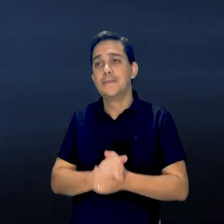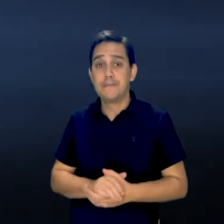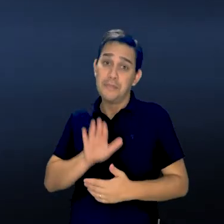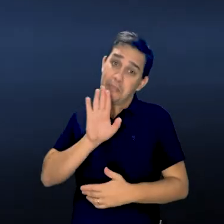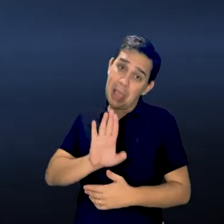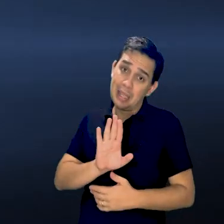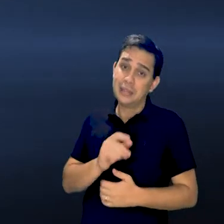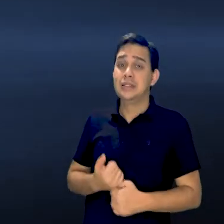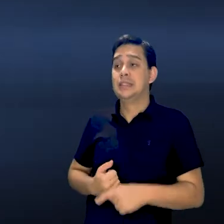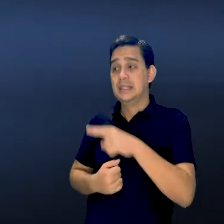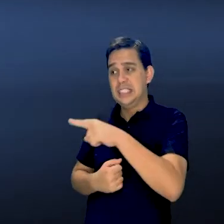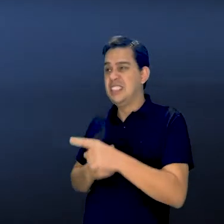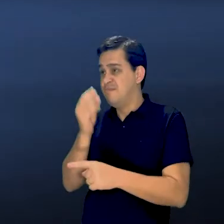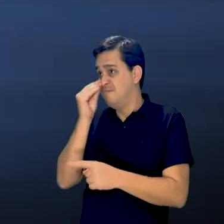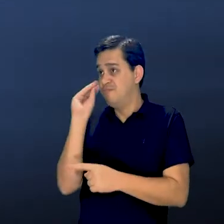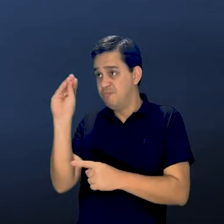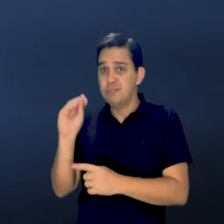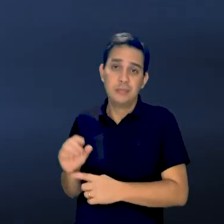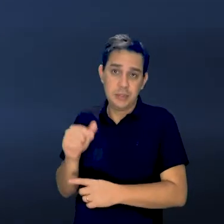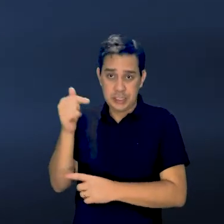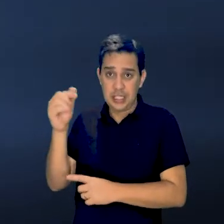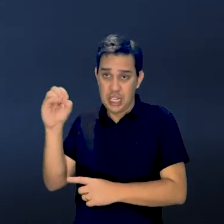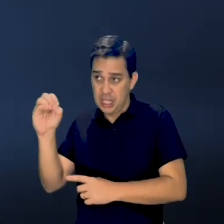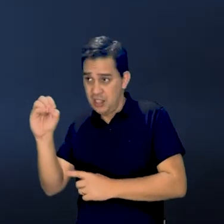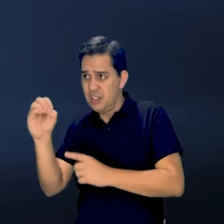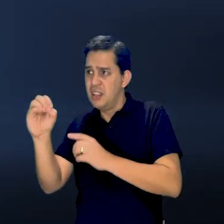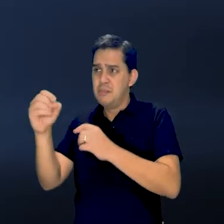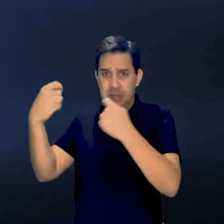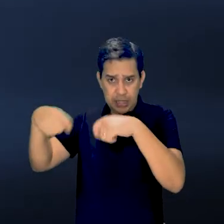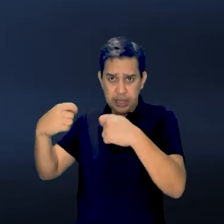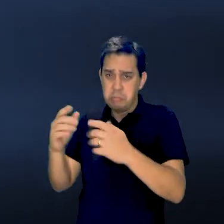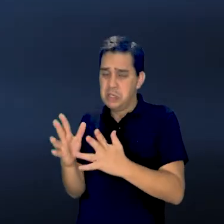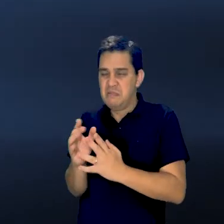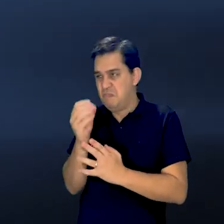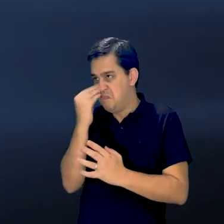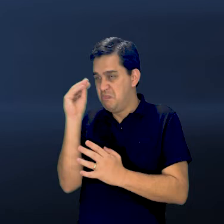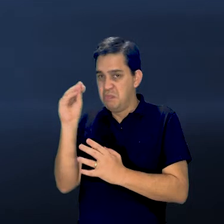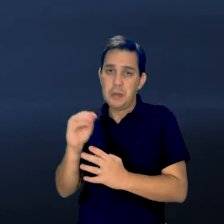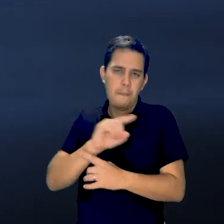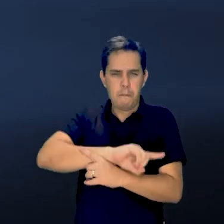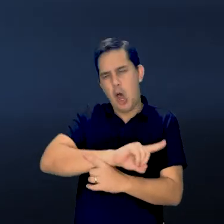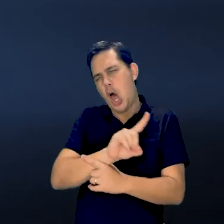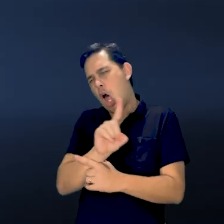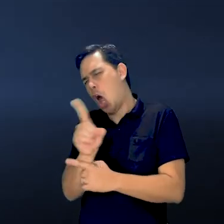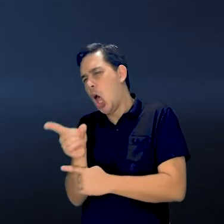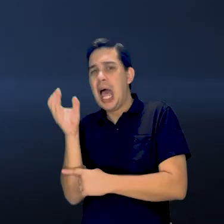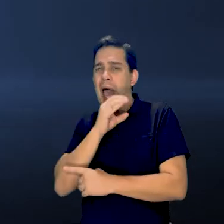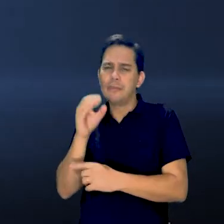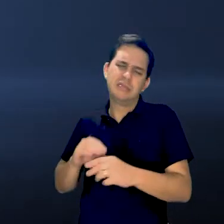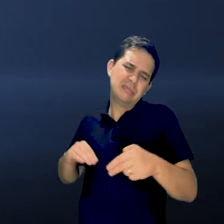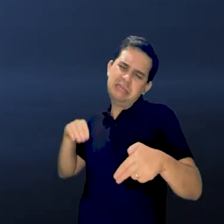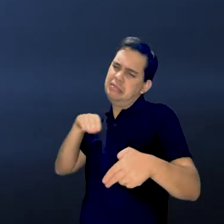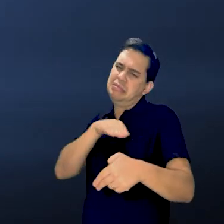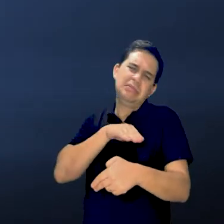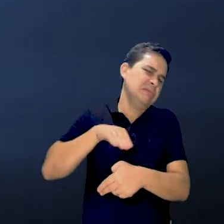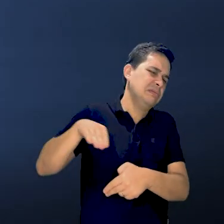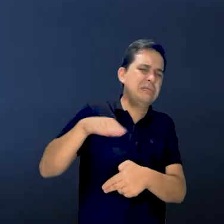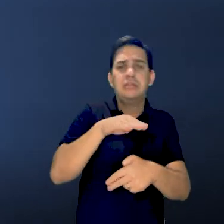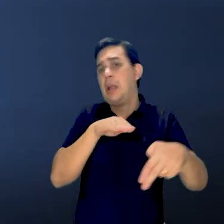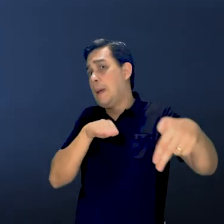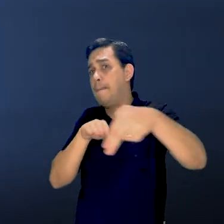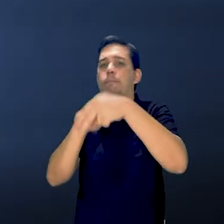venha responder por um crime culposo, quando ele não observa esse dever, e